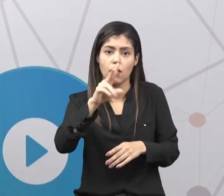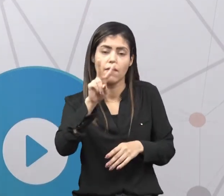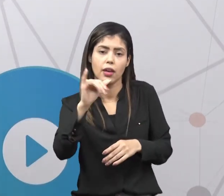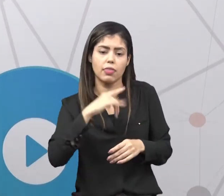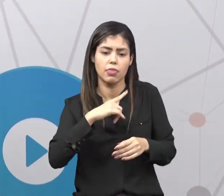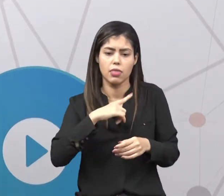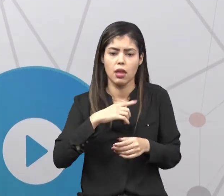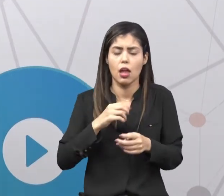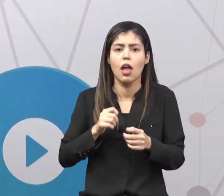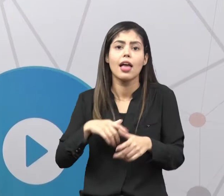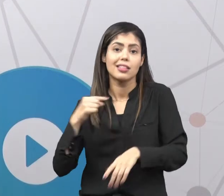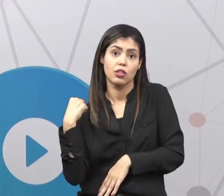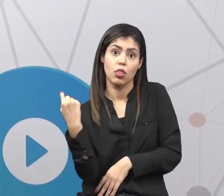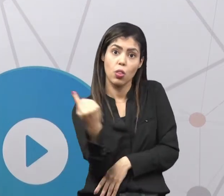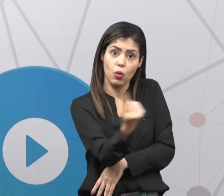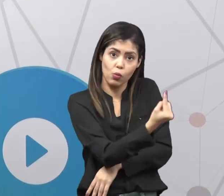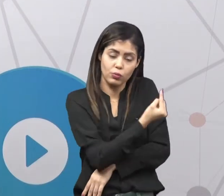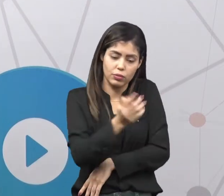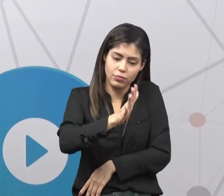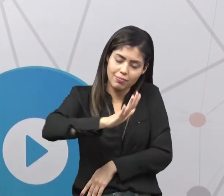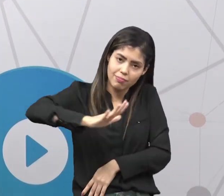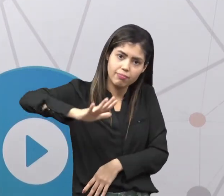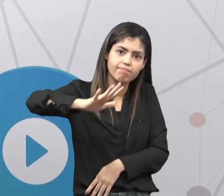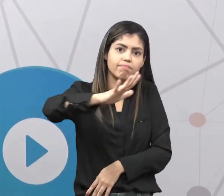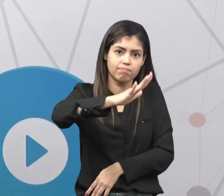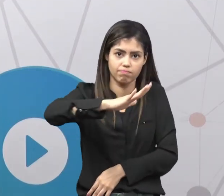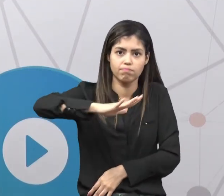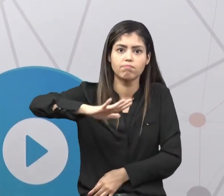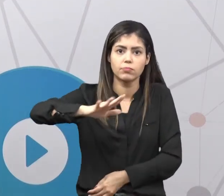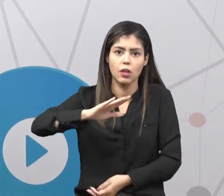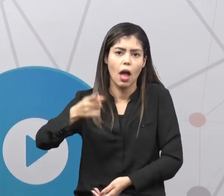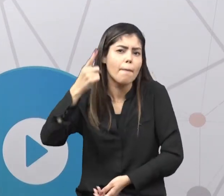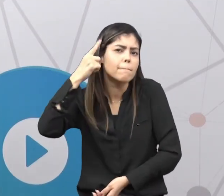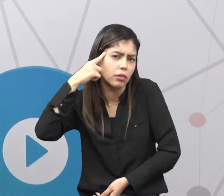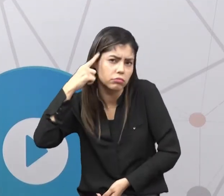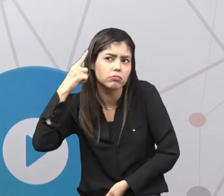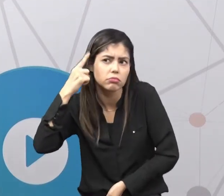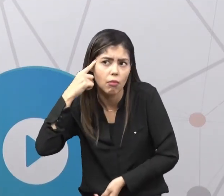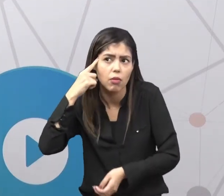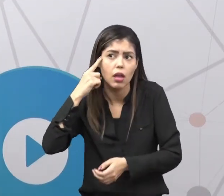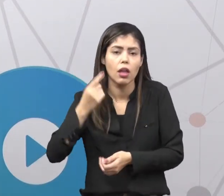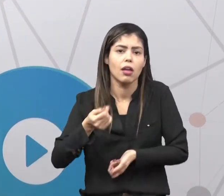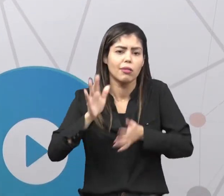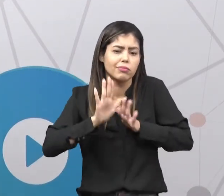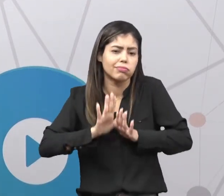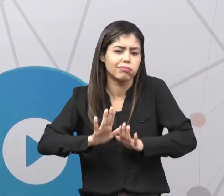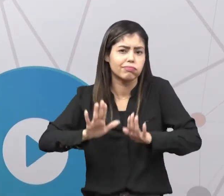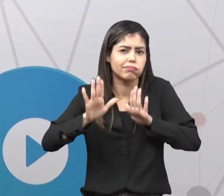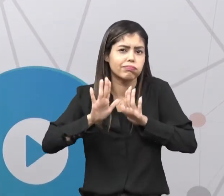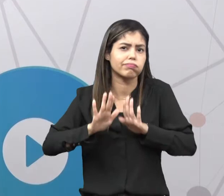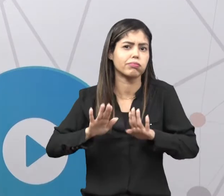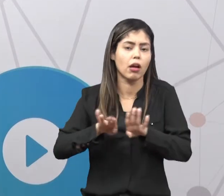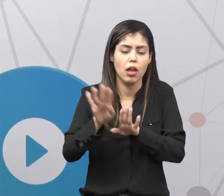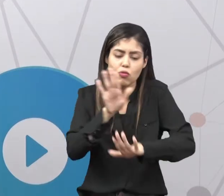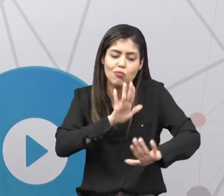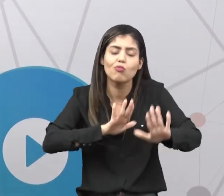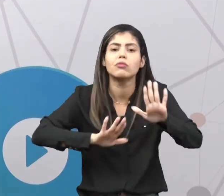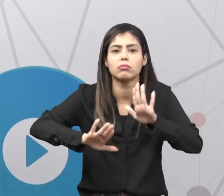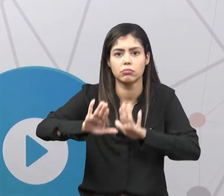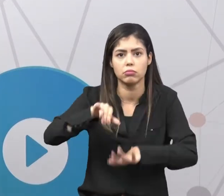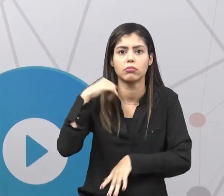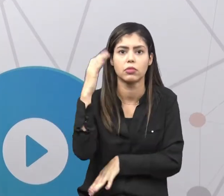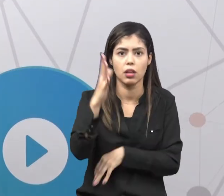fluir efeito se a sociedade em si, né, se conscientizar e sensibilizar de realmente preservar